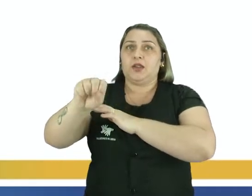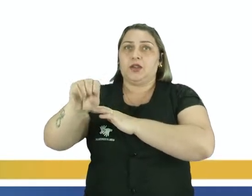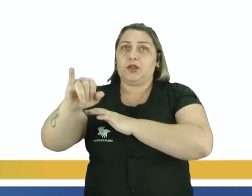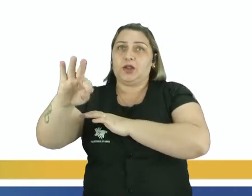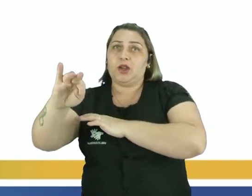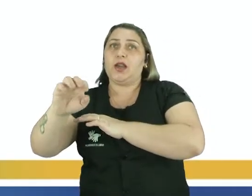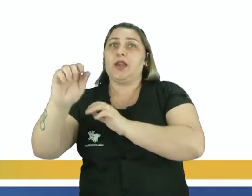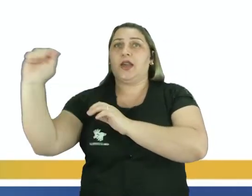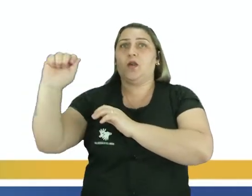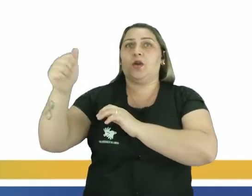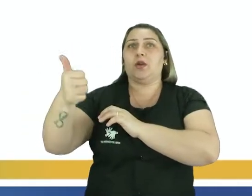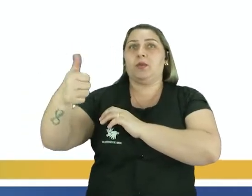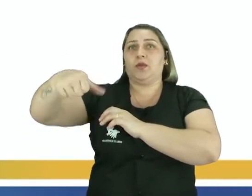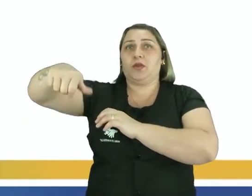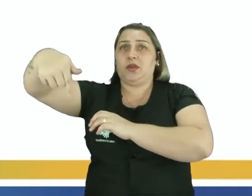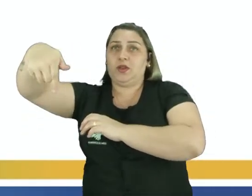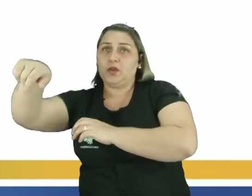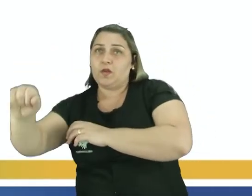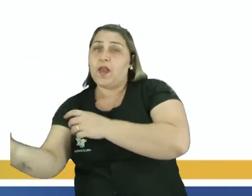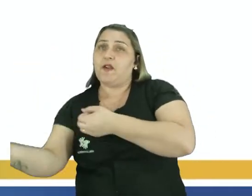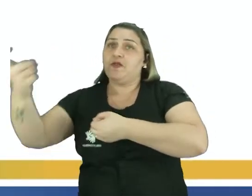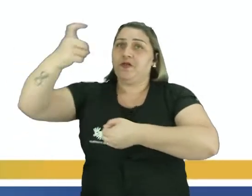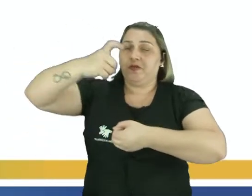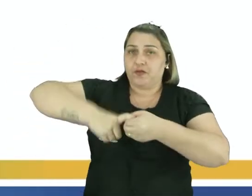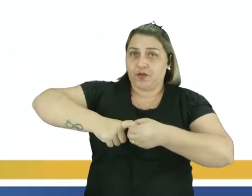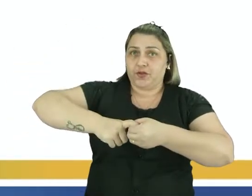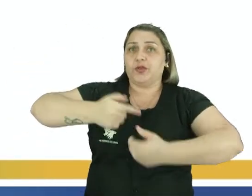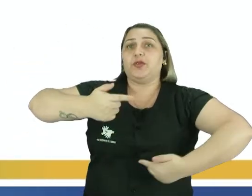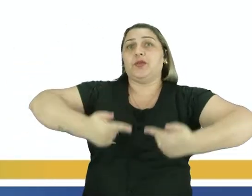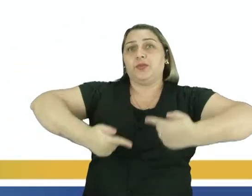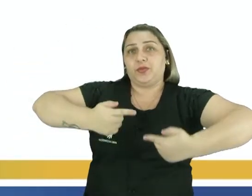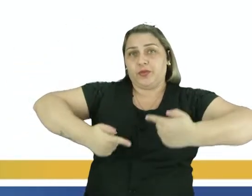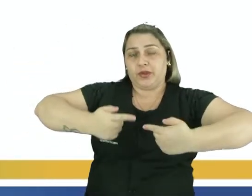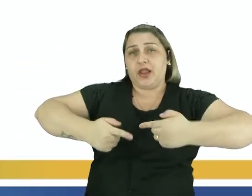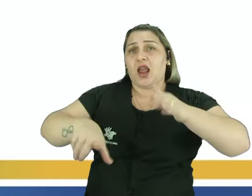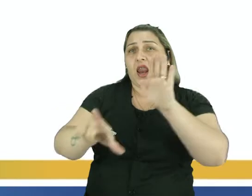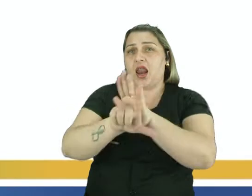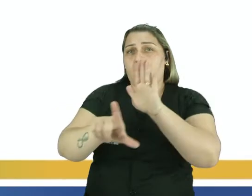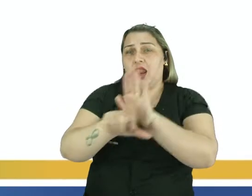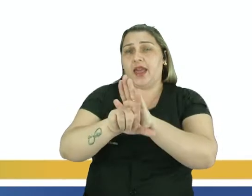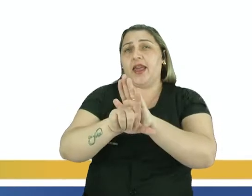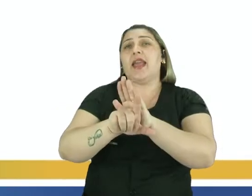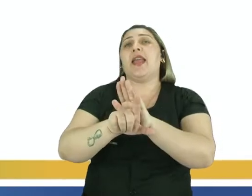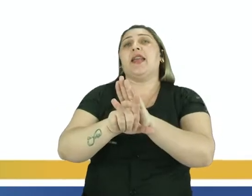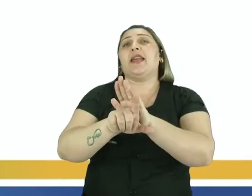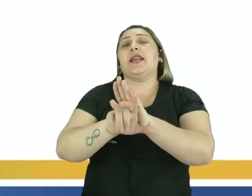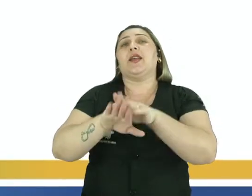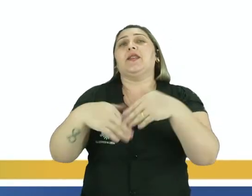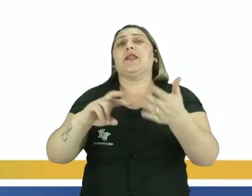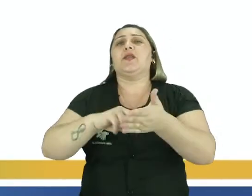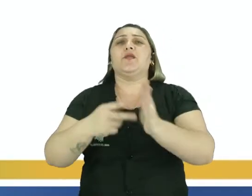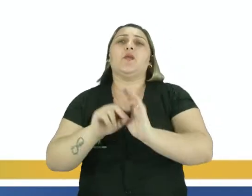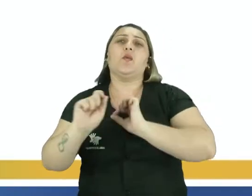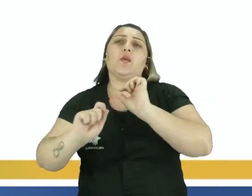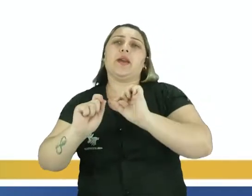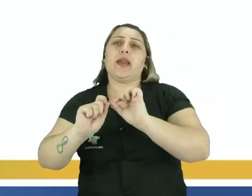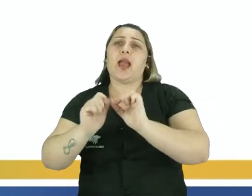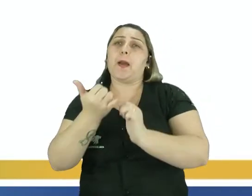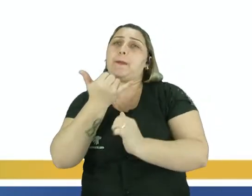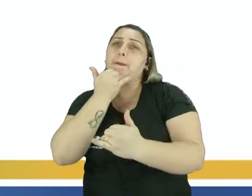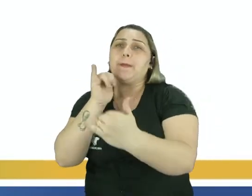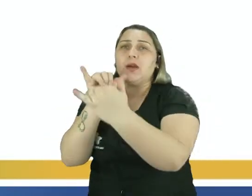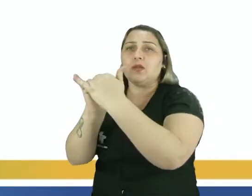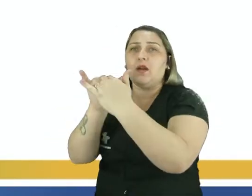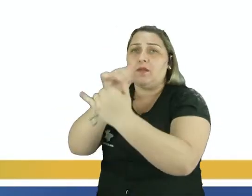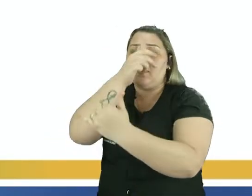agosto de 1979 e a volta dos exilados políticos. Essa Lei da Anistia é uma lei que dava o perdão àqueles